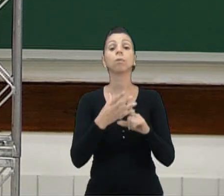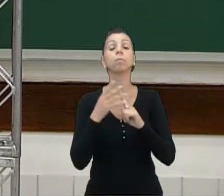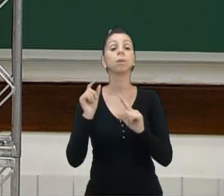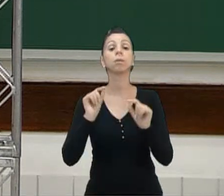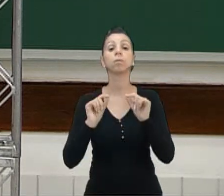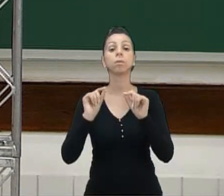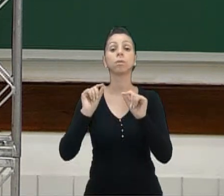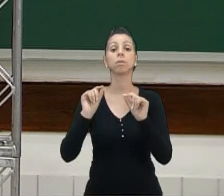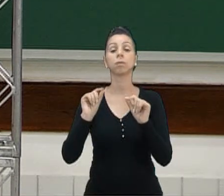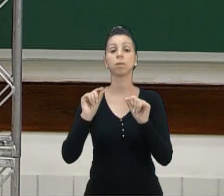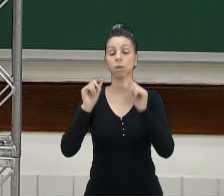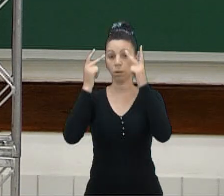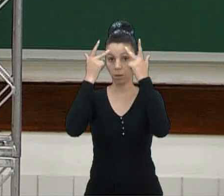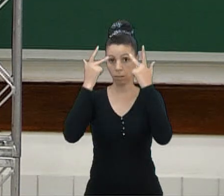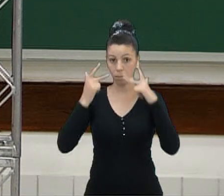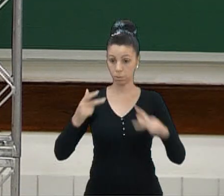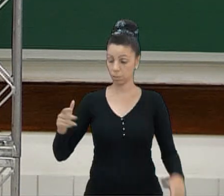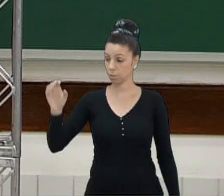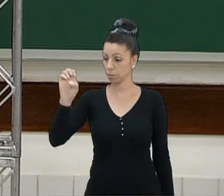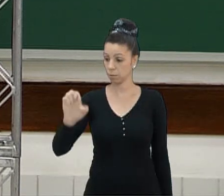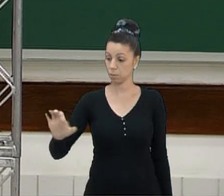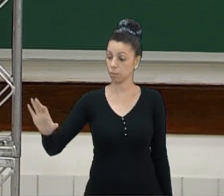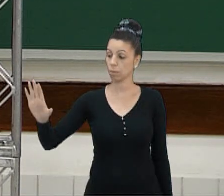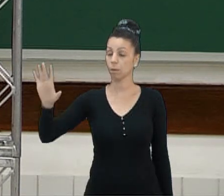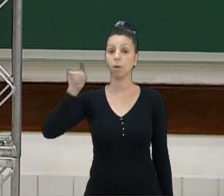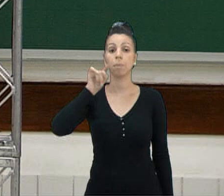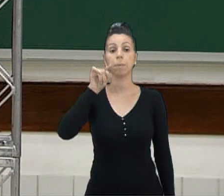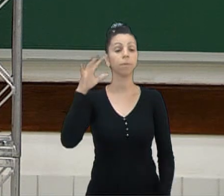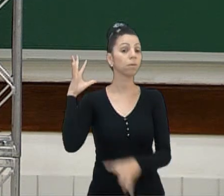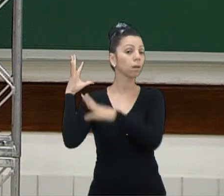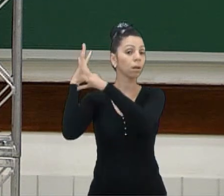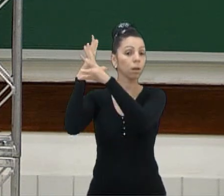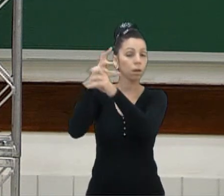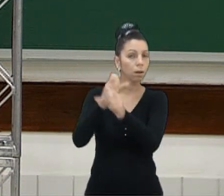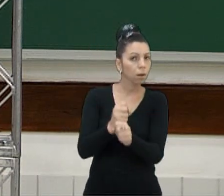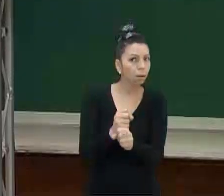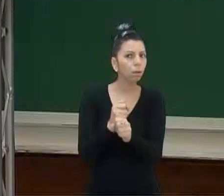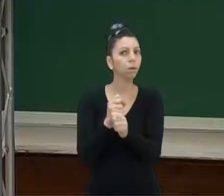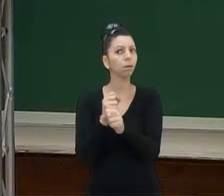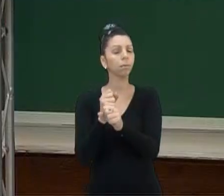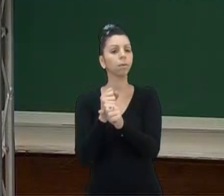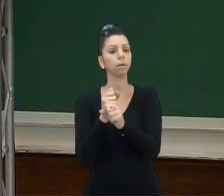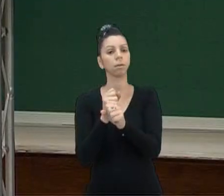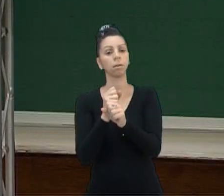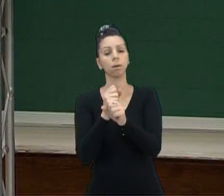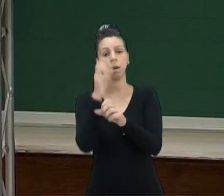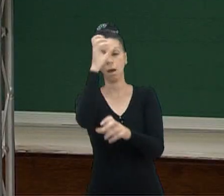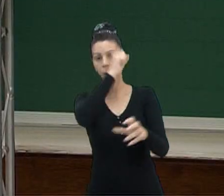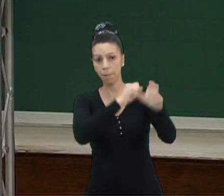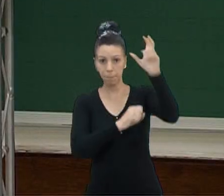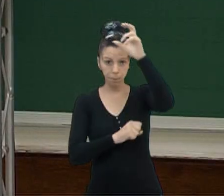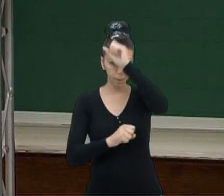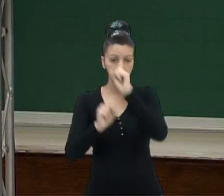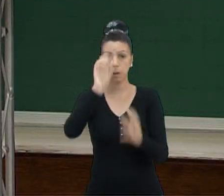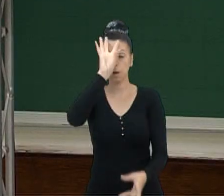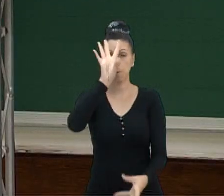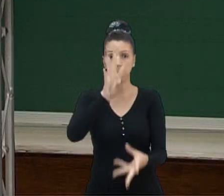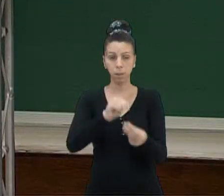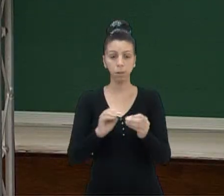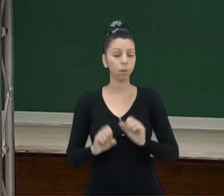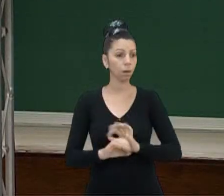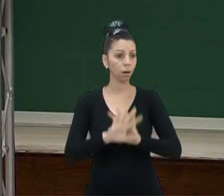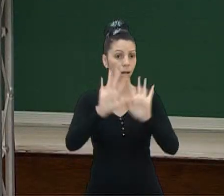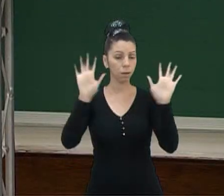naturais da Europa, né? Para que vocês lembrem, aprendam, saibam bem. Então, no final da aula,